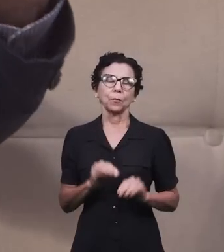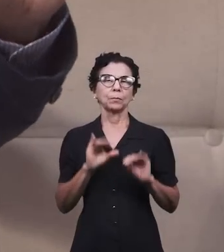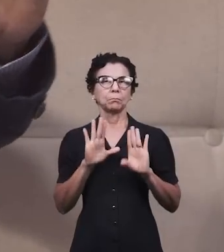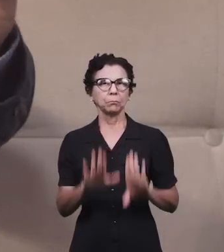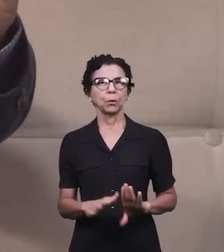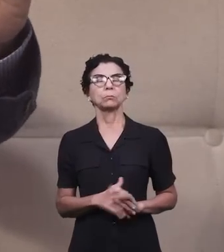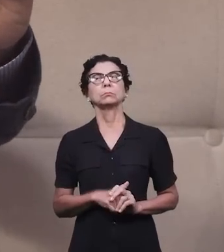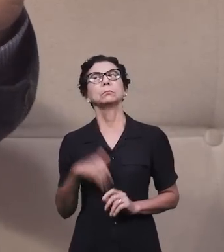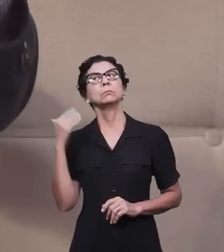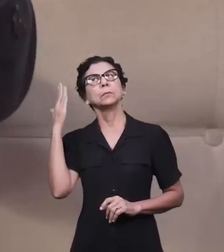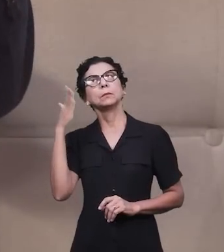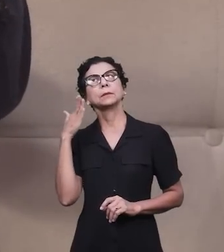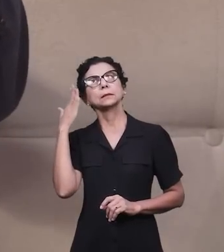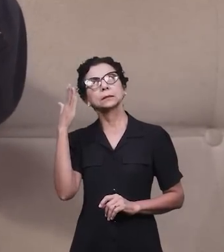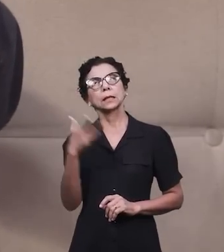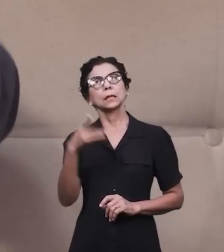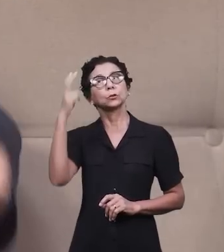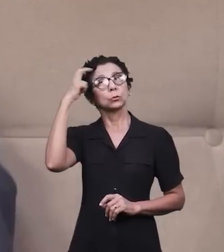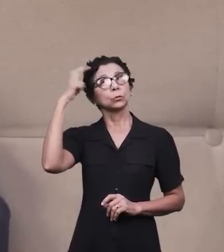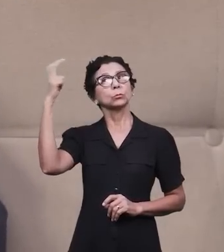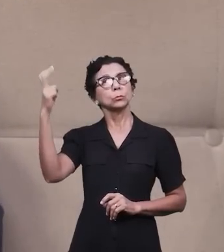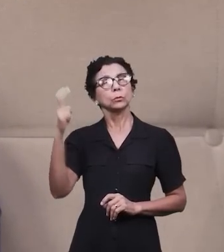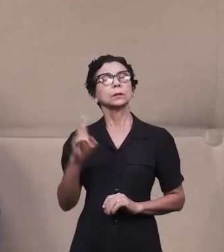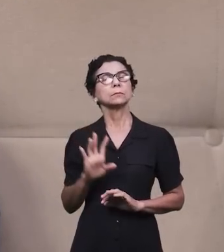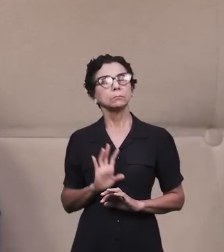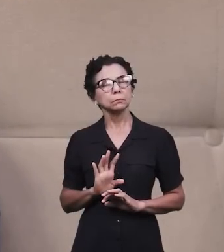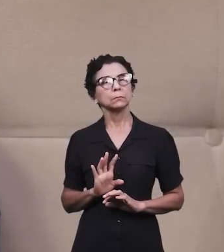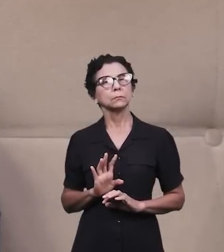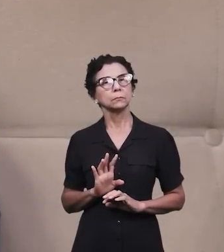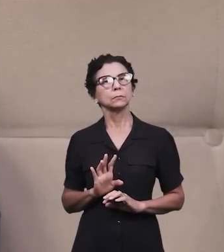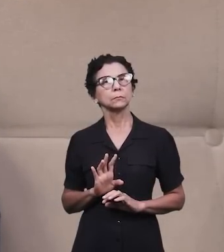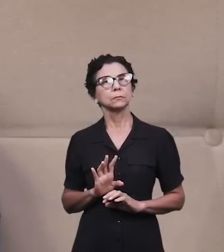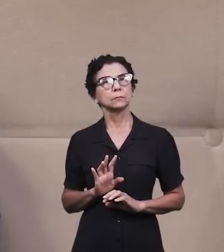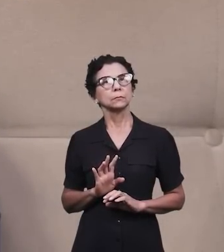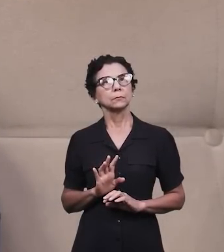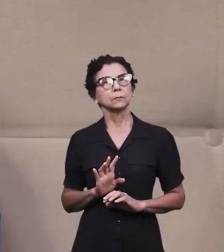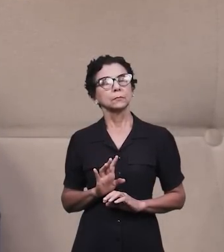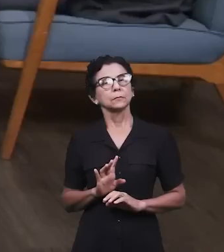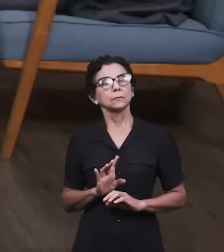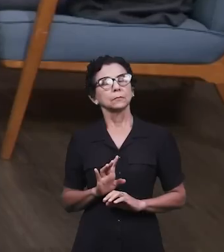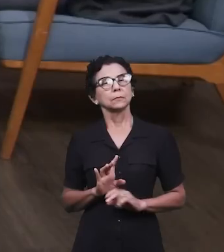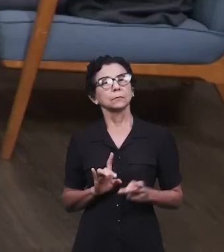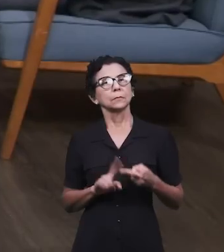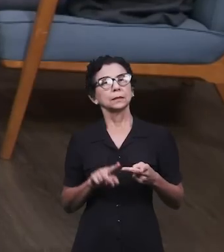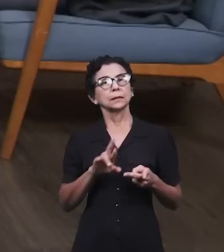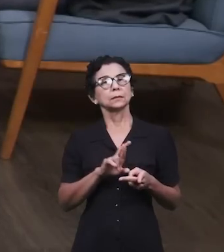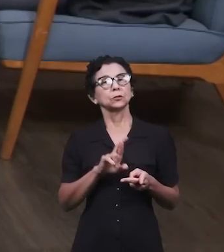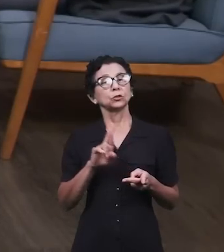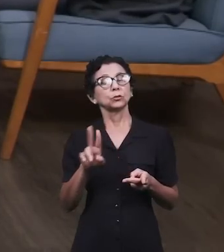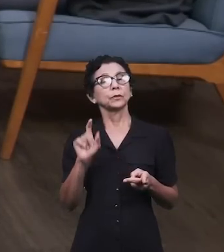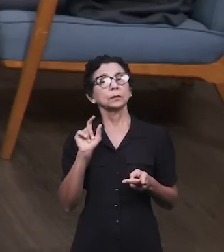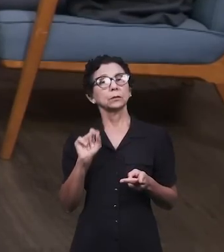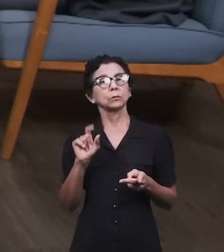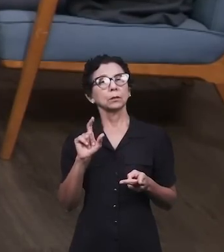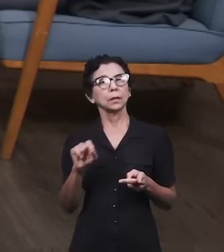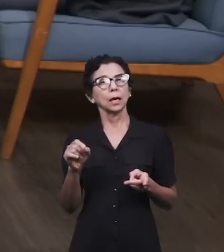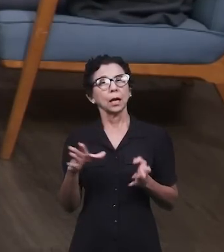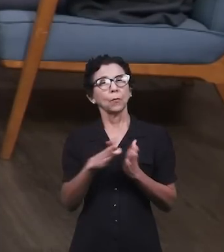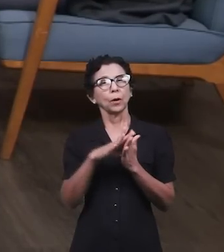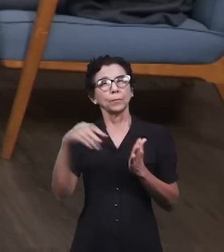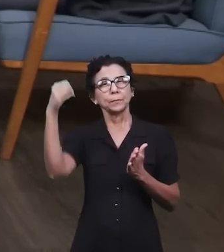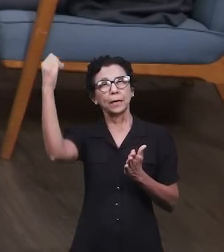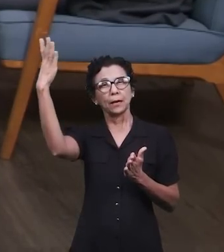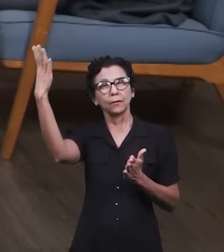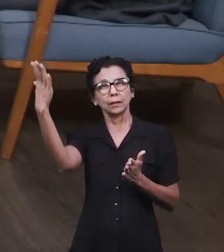uma mensagem, uma palavra que alcança o seu intelecto. Que aumenta a cultura. Outra coisa é uma palavra que alcança,